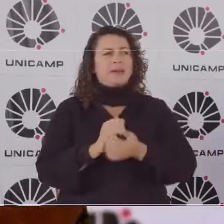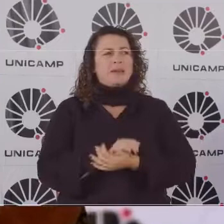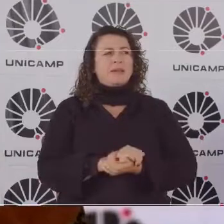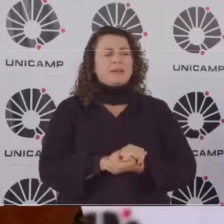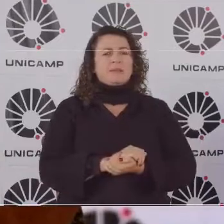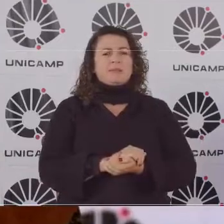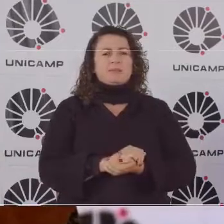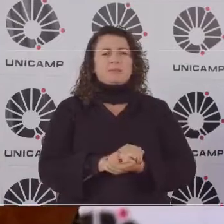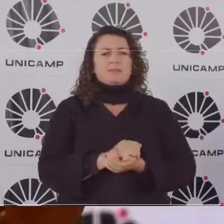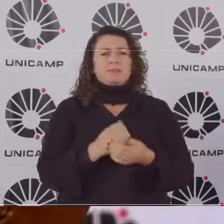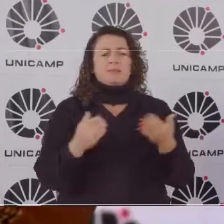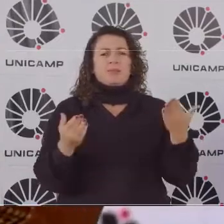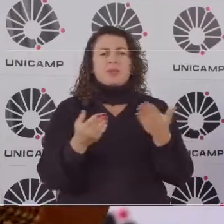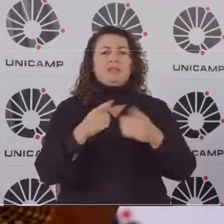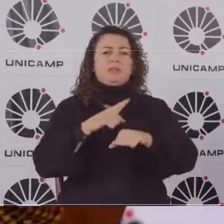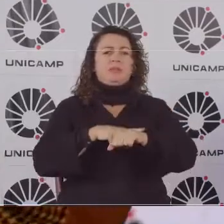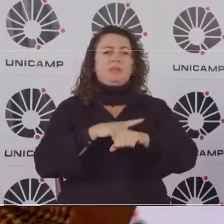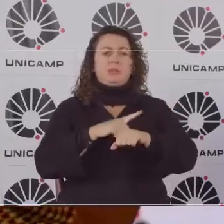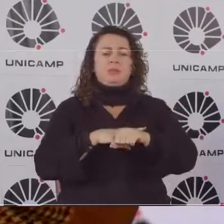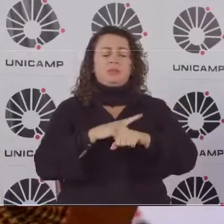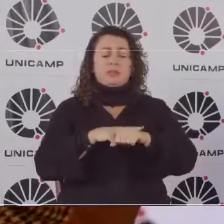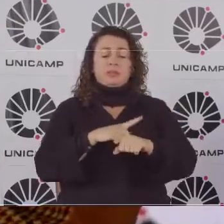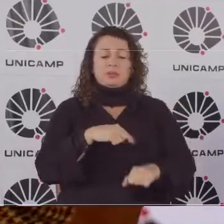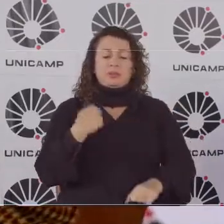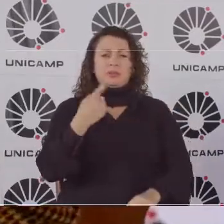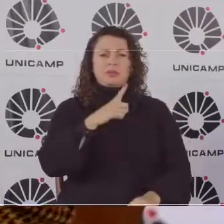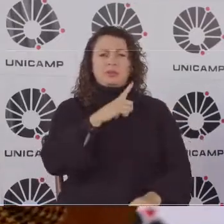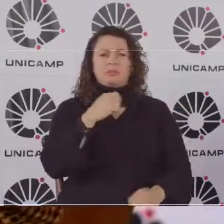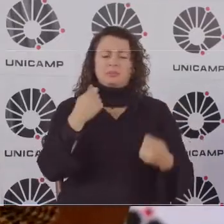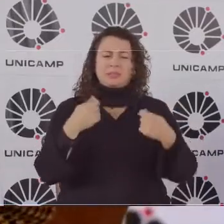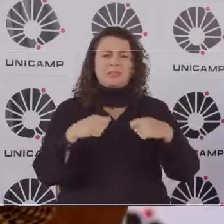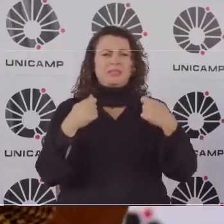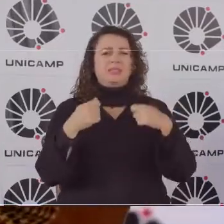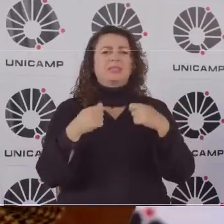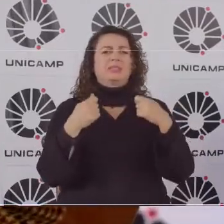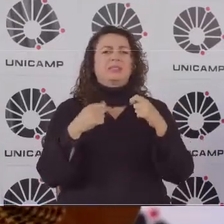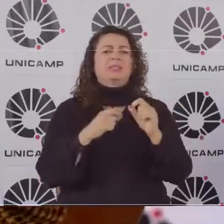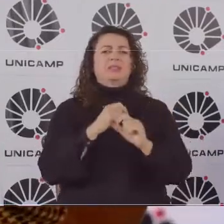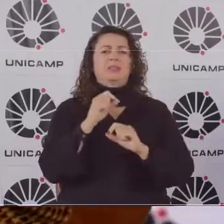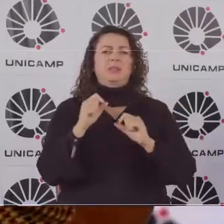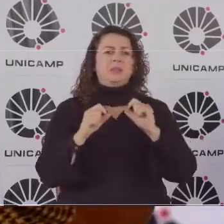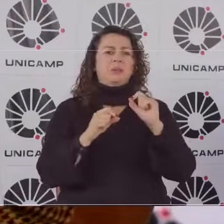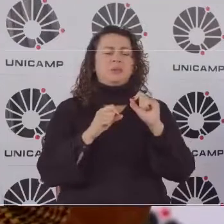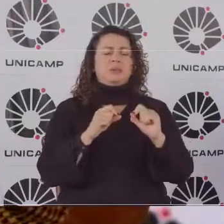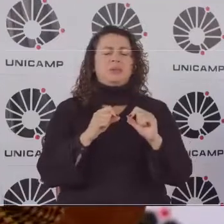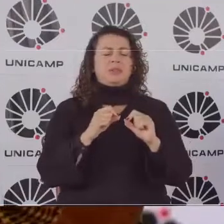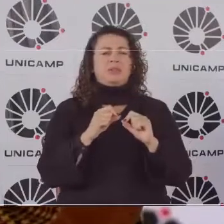neste momento em que temos de encarar realmente